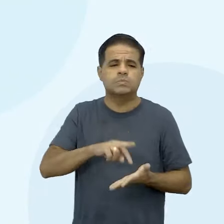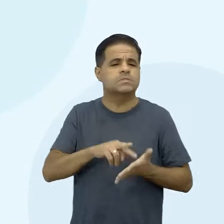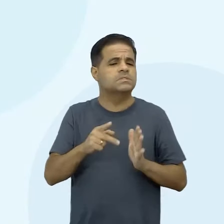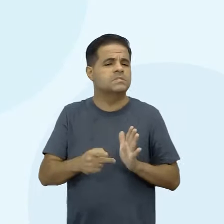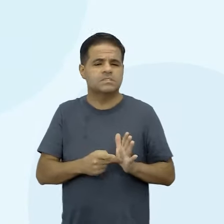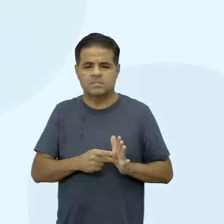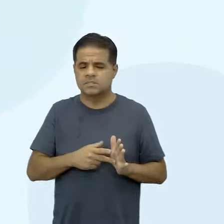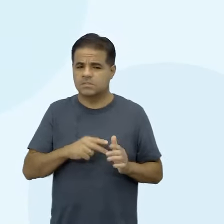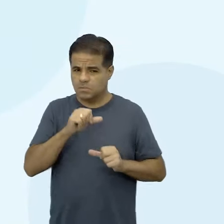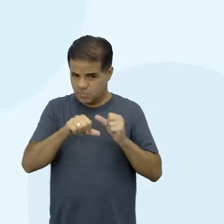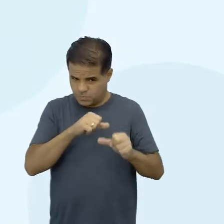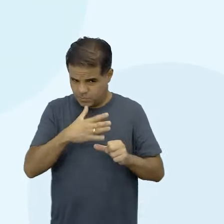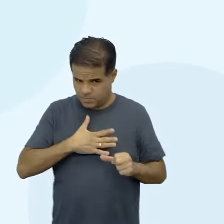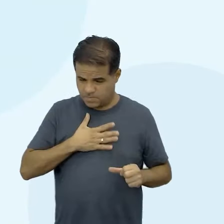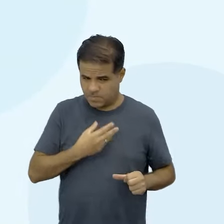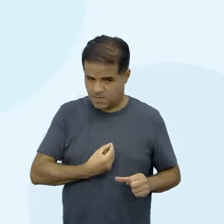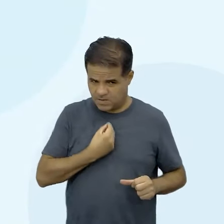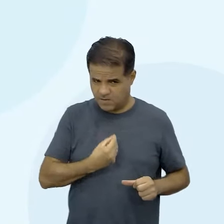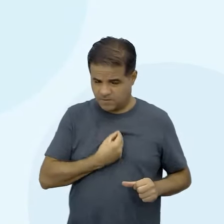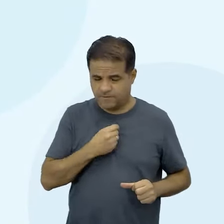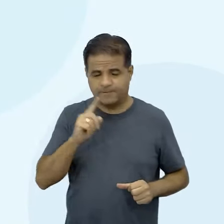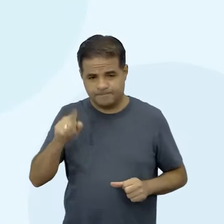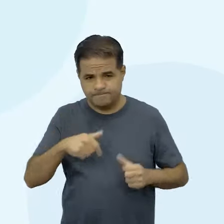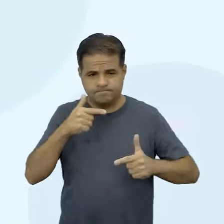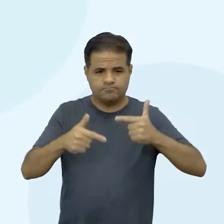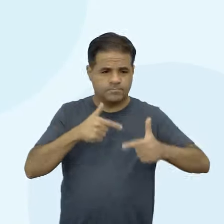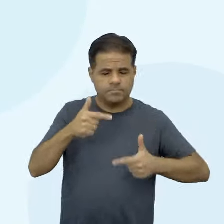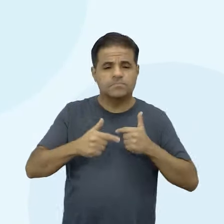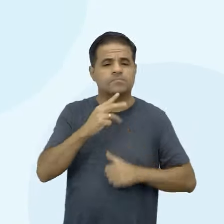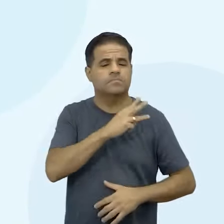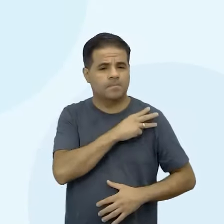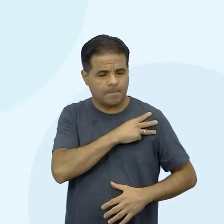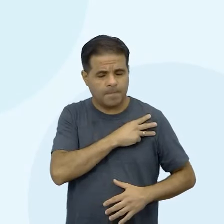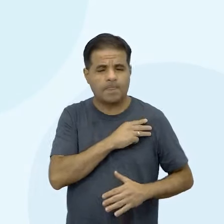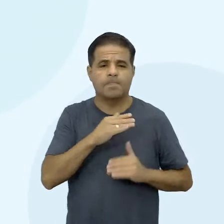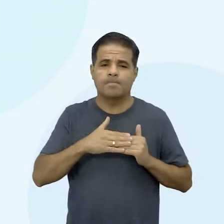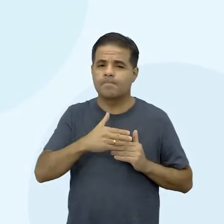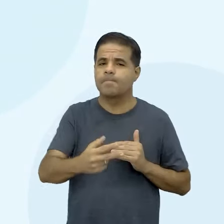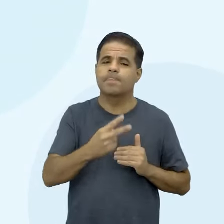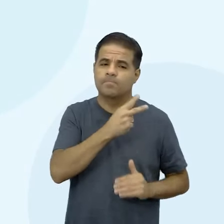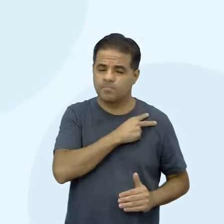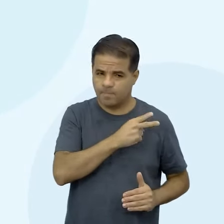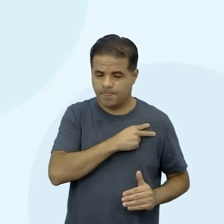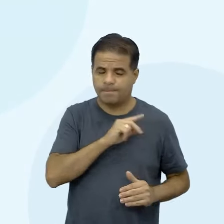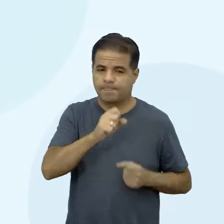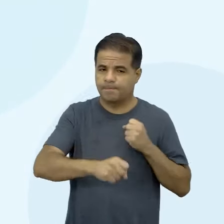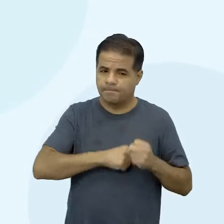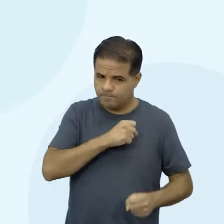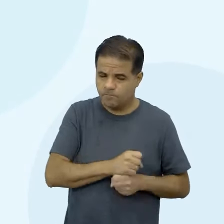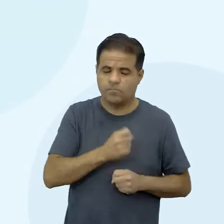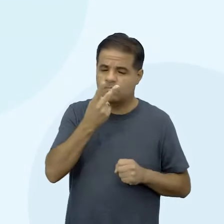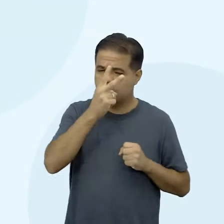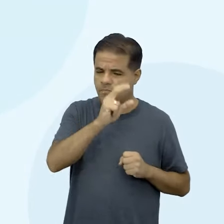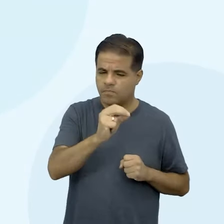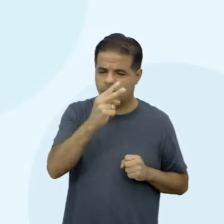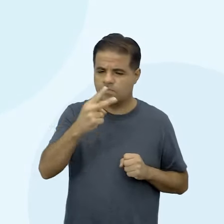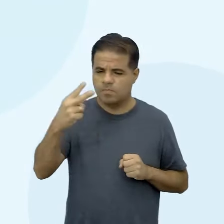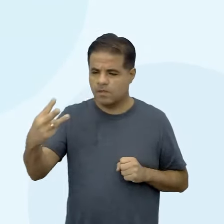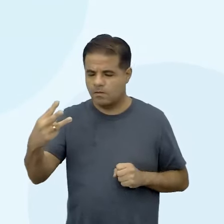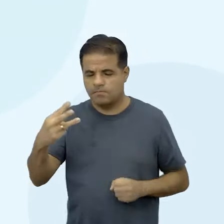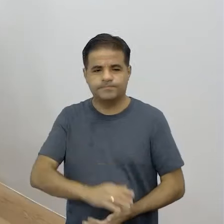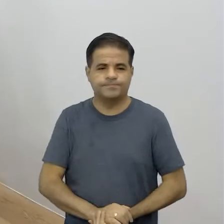isso? Muda na minha vida, será trabalhado na terceira série, no segundo semestre do ano de